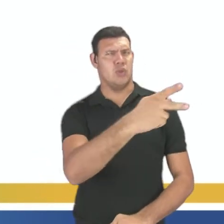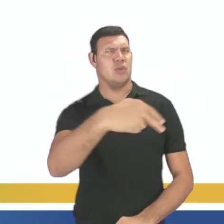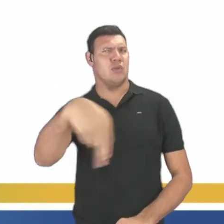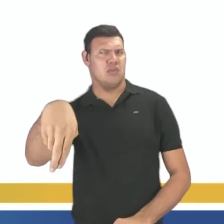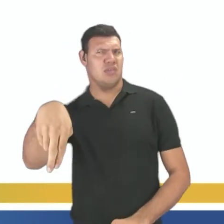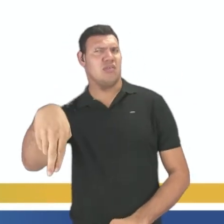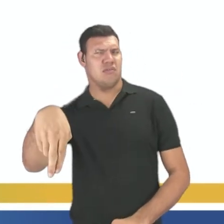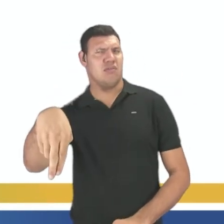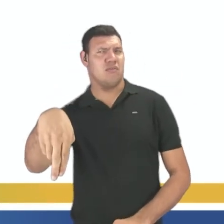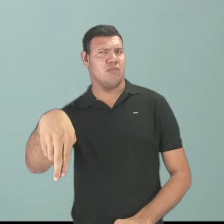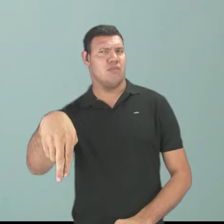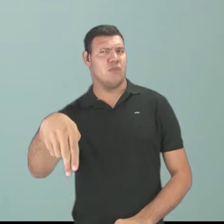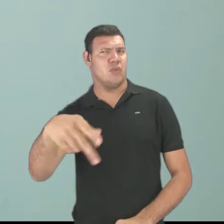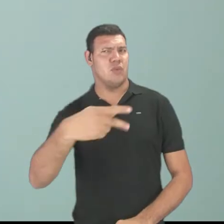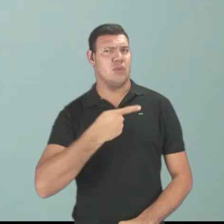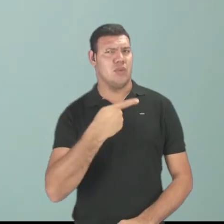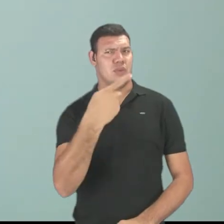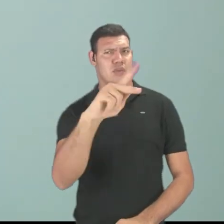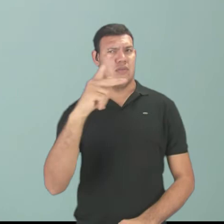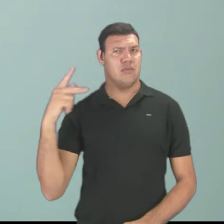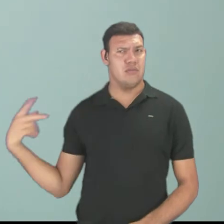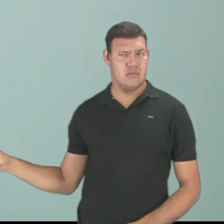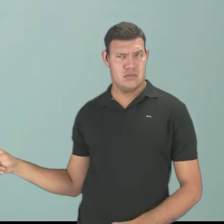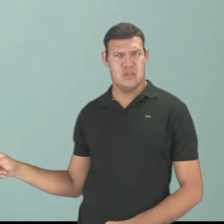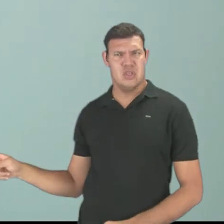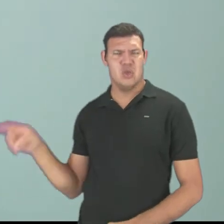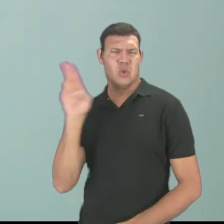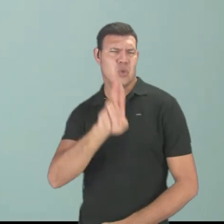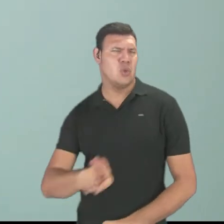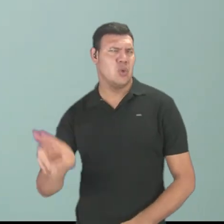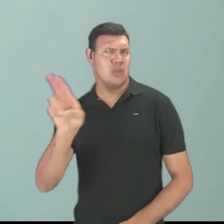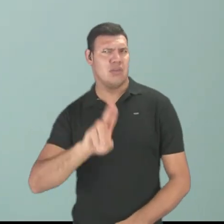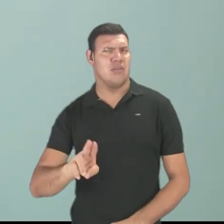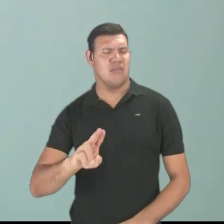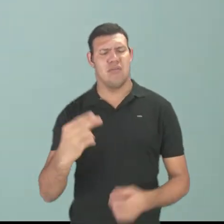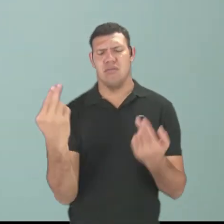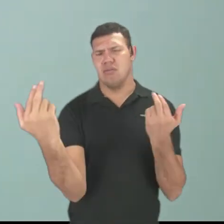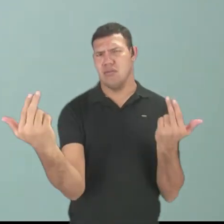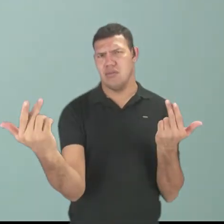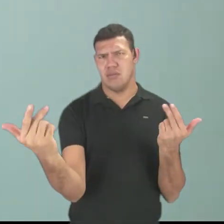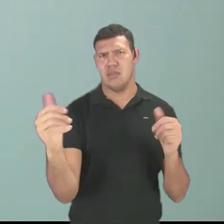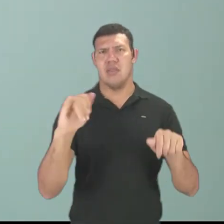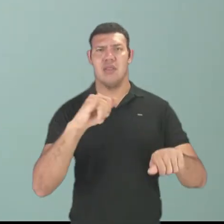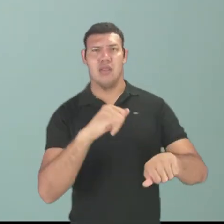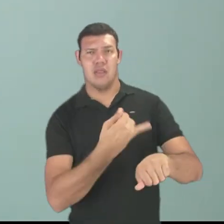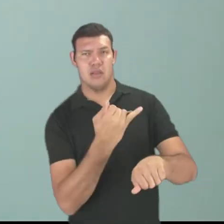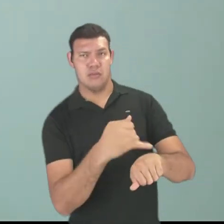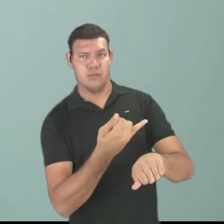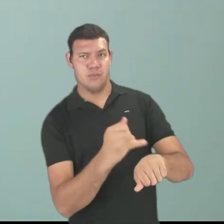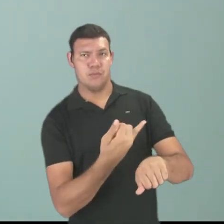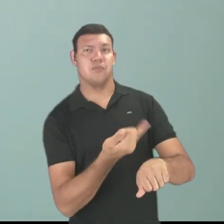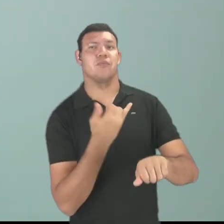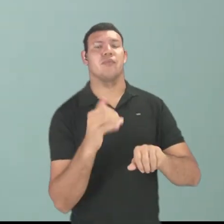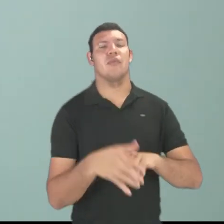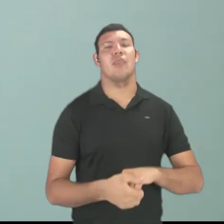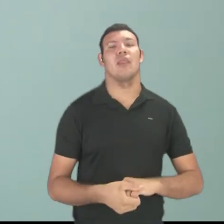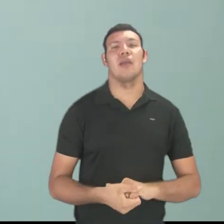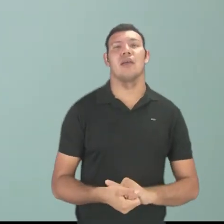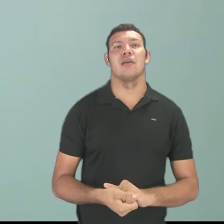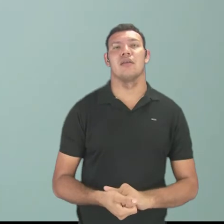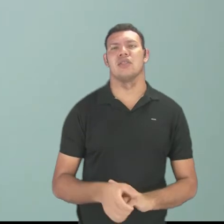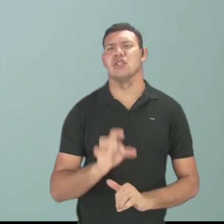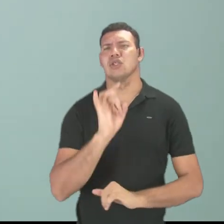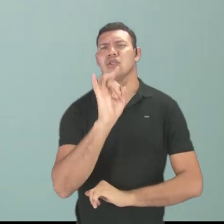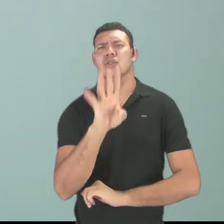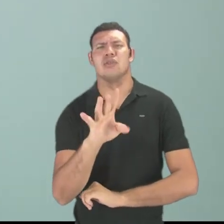possessivo it's ser utilizado. Ele é idêntico ao adjetivo possessivo it's. É muito mais comum que nós utilizemos